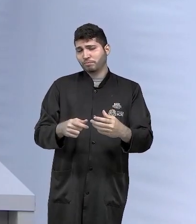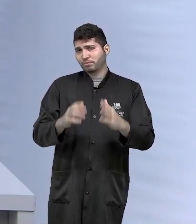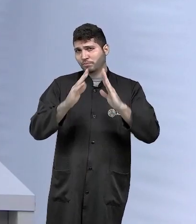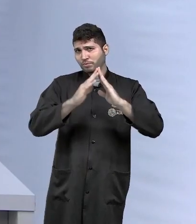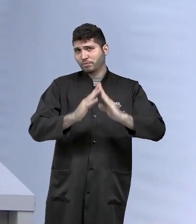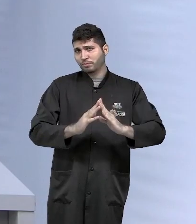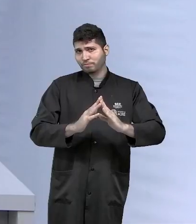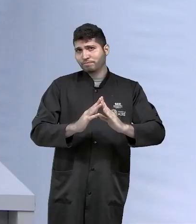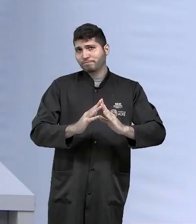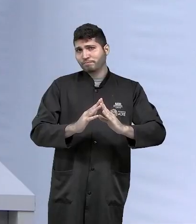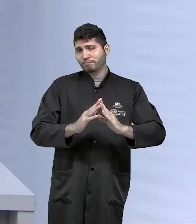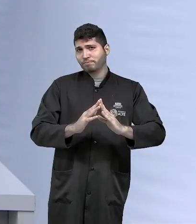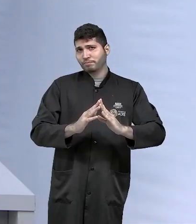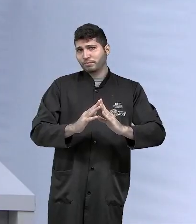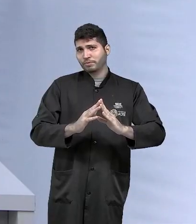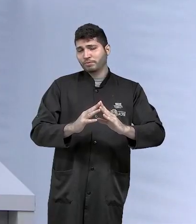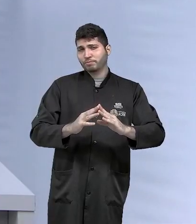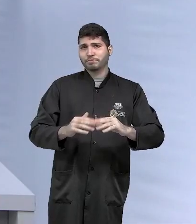sustentar.